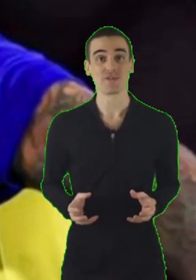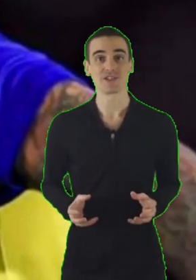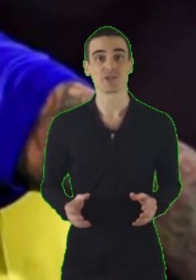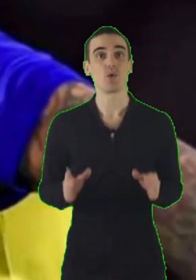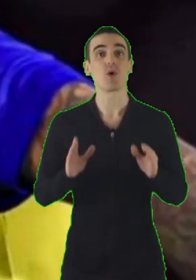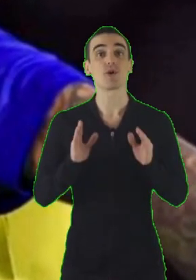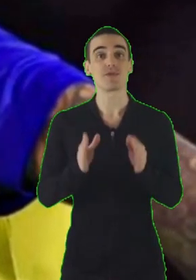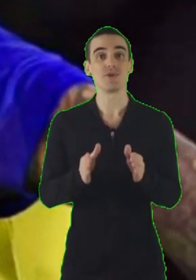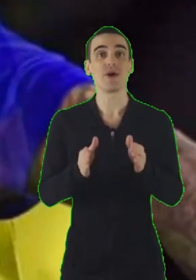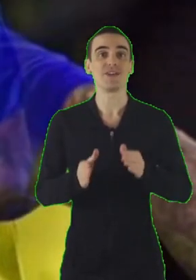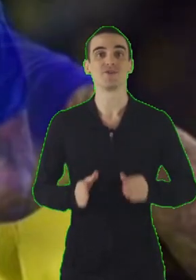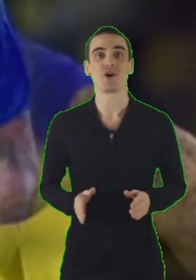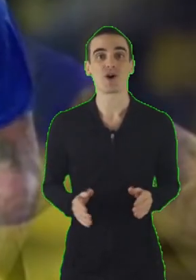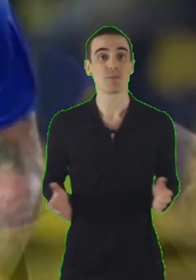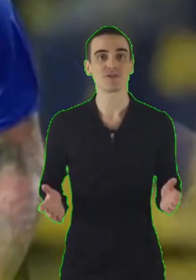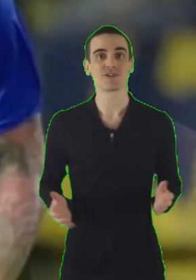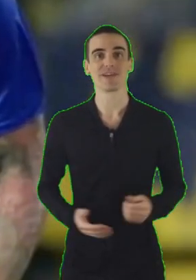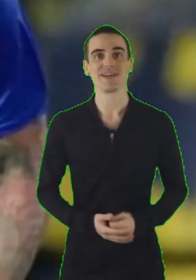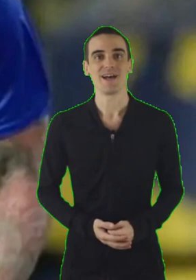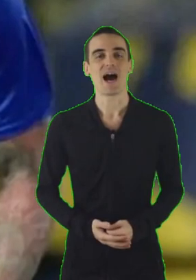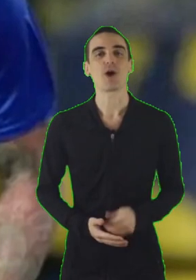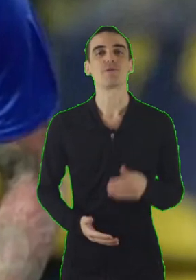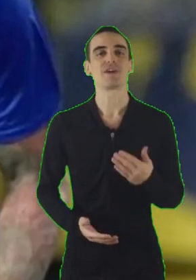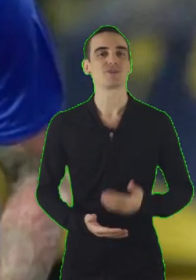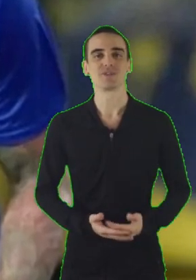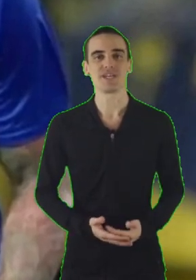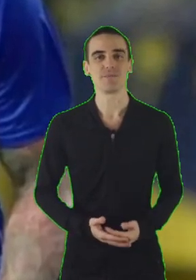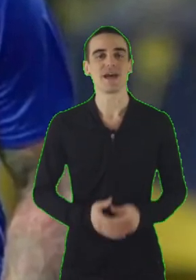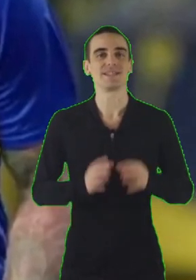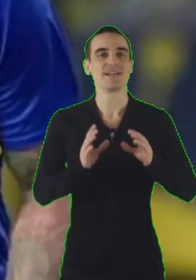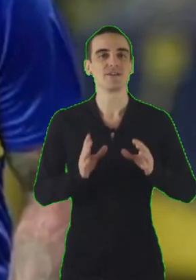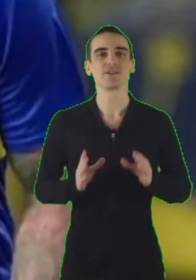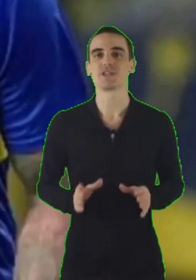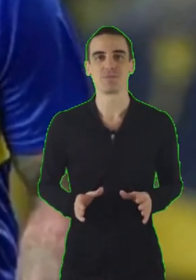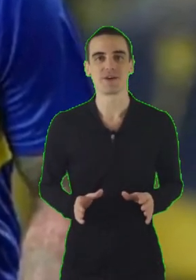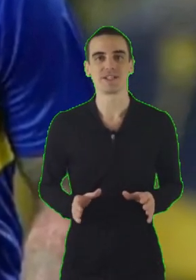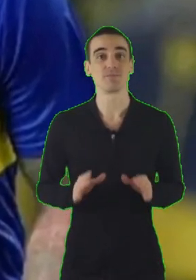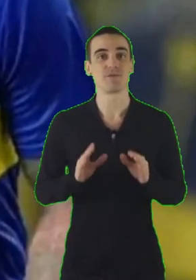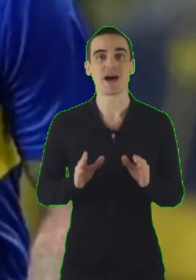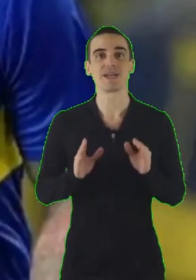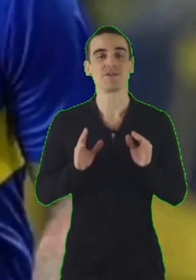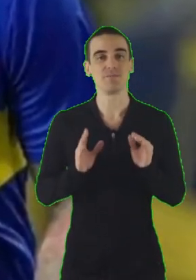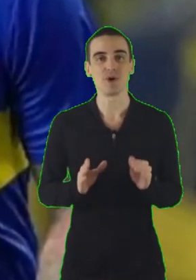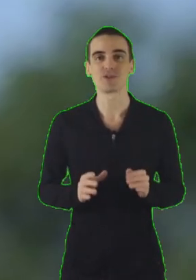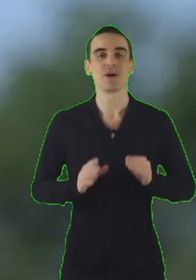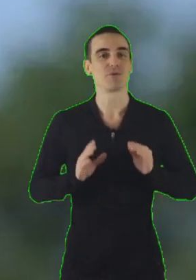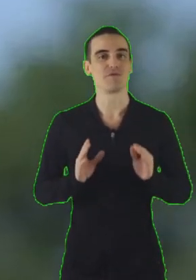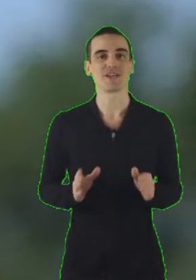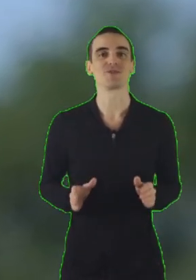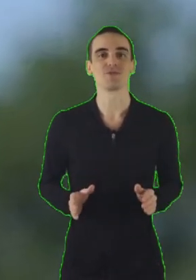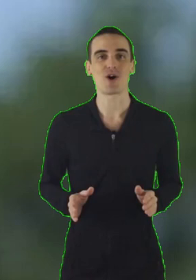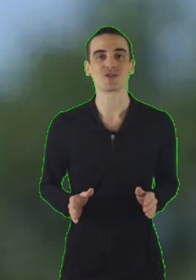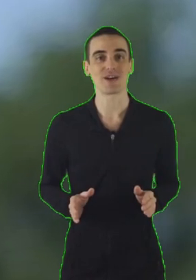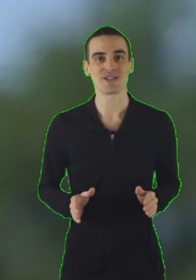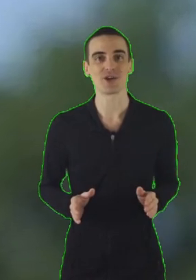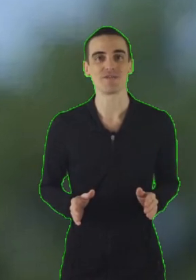chinês, inclusive, se movimenta para não perder o jogador de graça. Em contato com a reportagem da Rádio Itatiaia, o empresário de Almendra